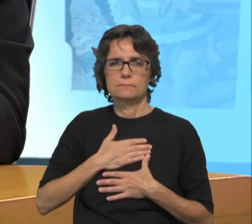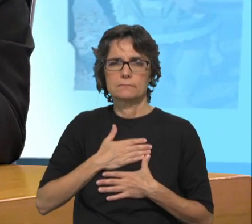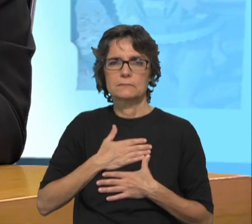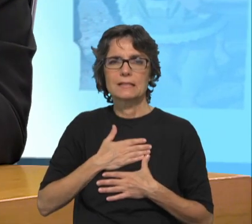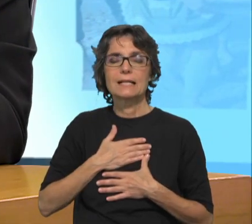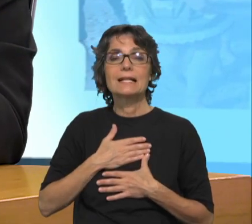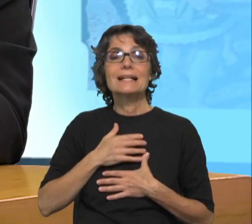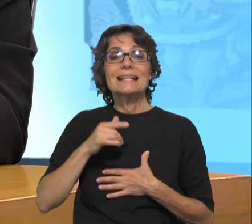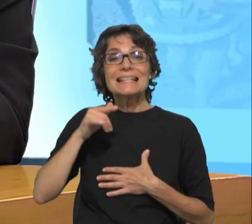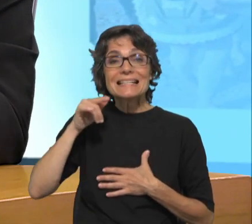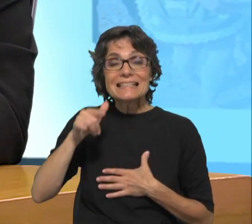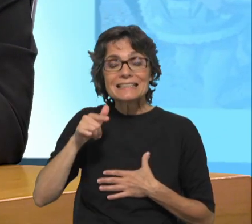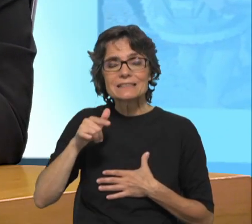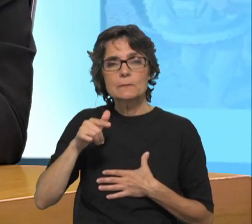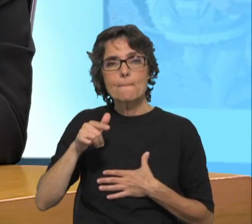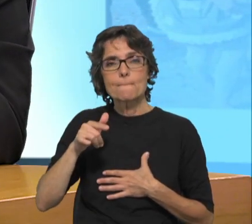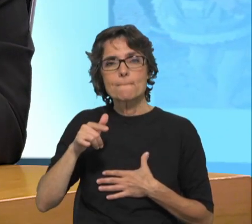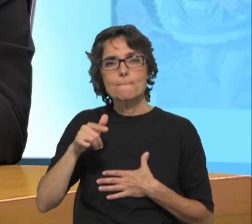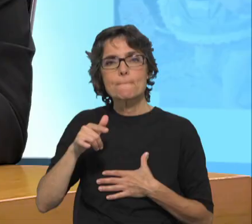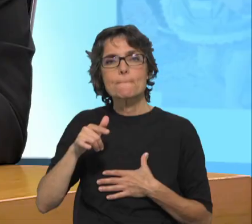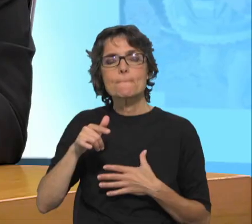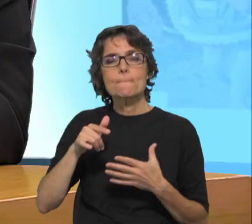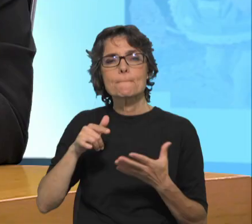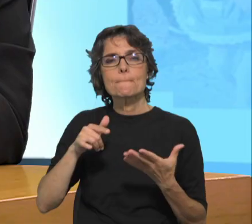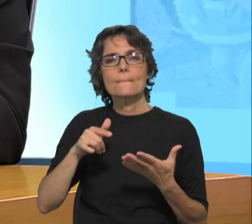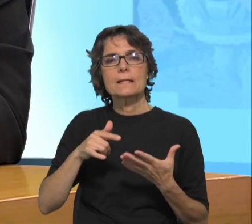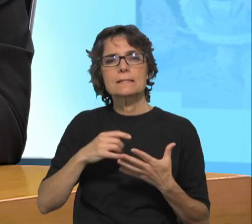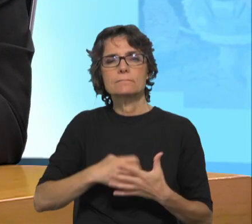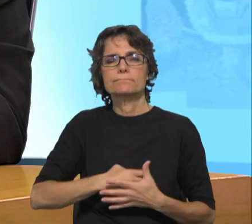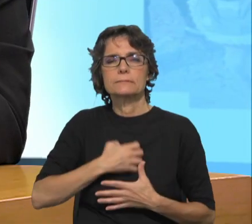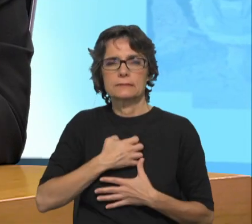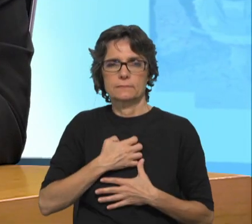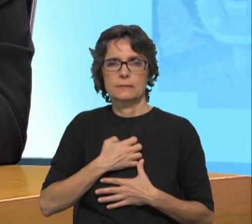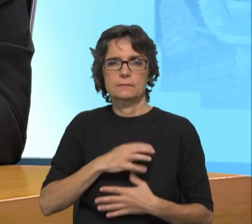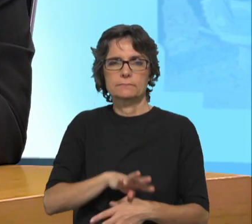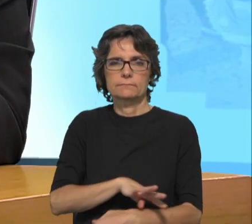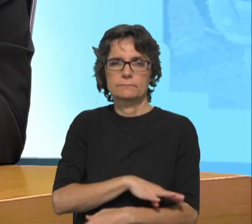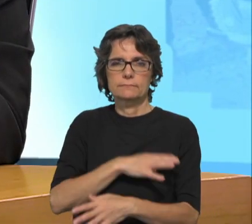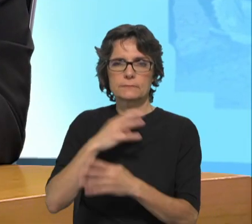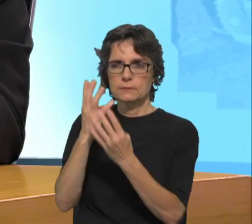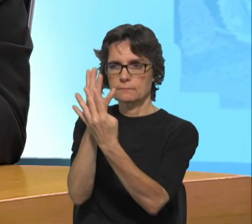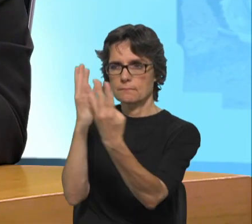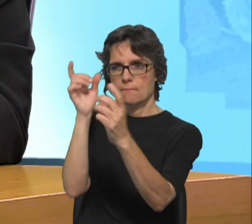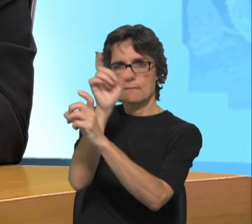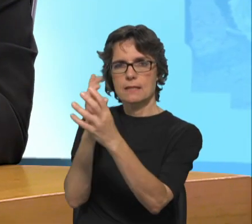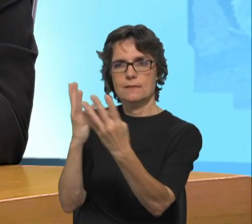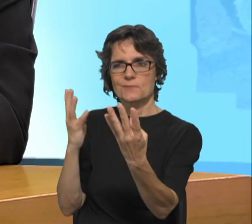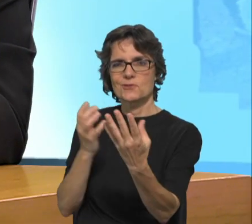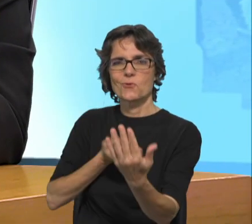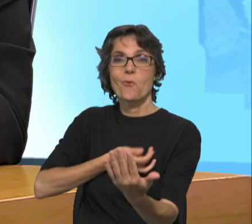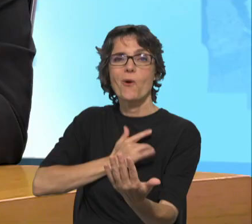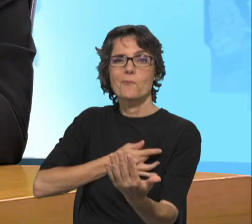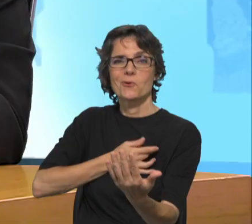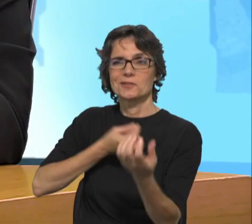ao mais profundo do seu ser e foi de lá que brotou este sentimento em relação àquela multidão e, portanto, foi esse amor que